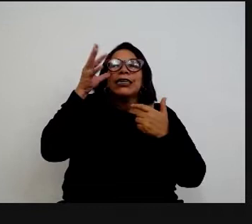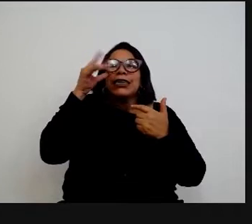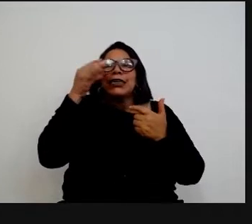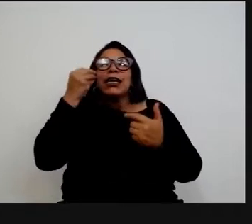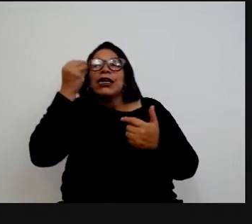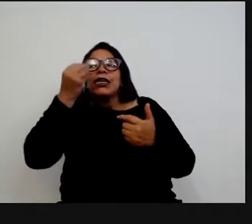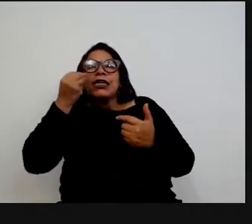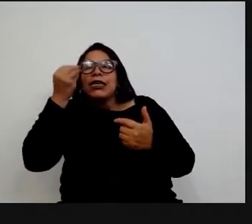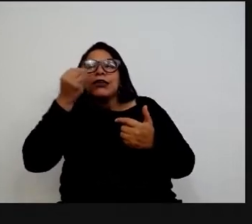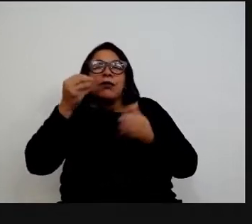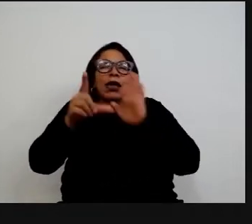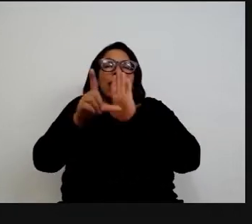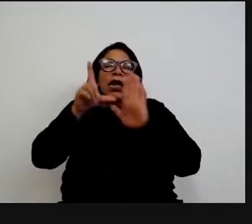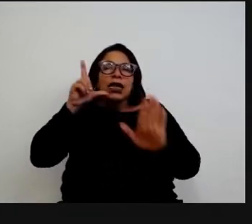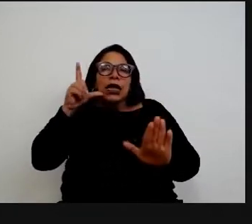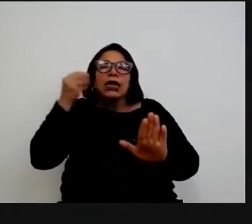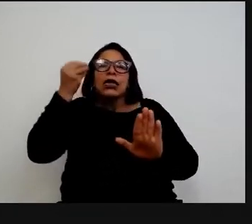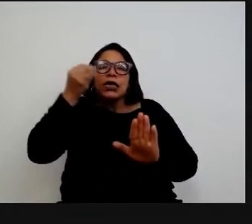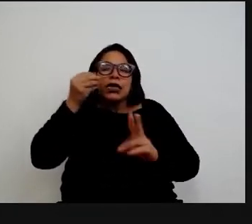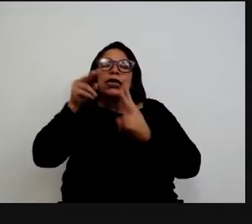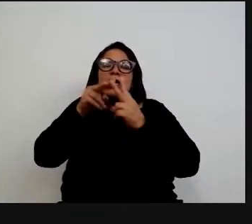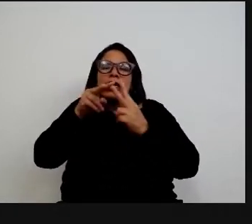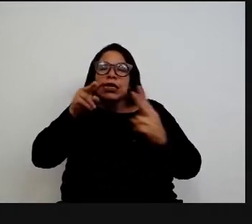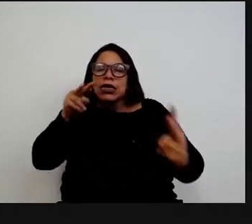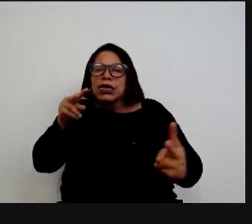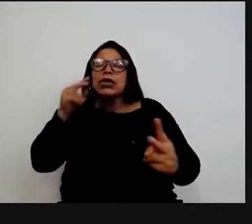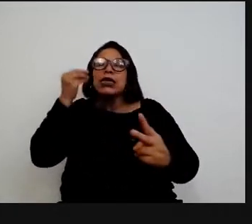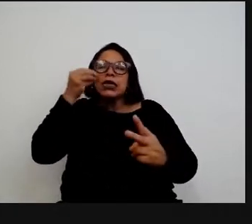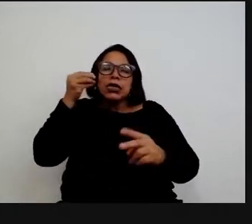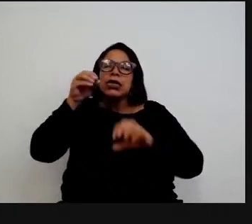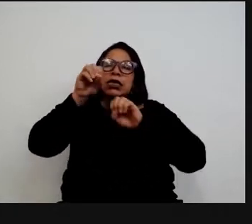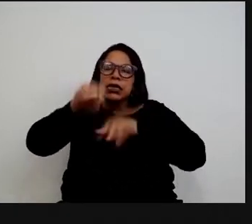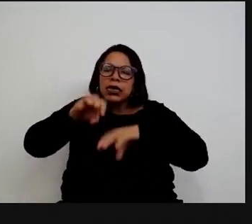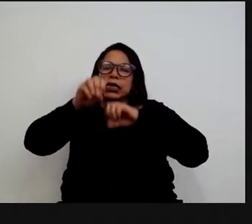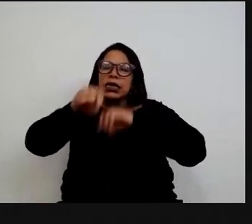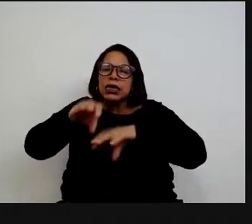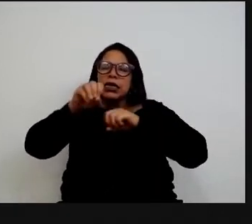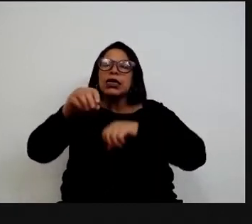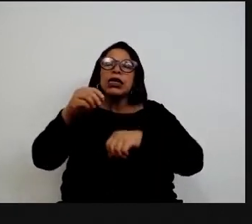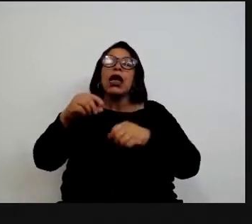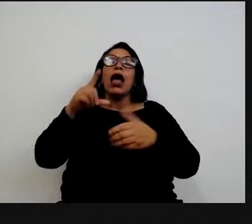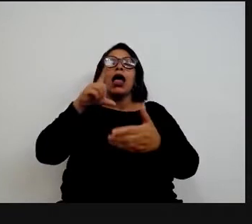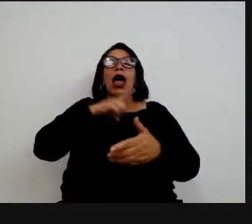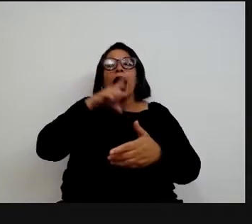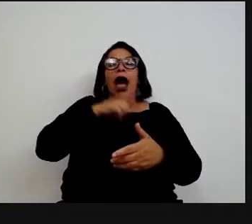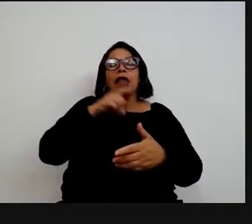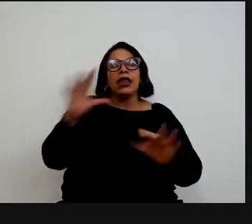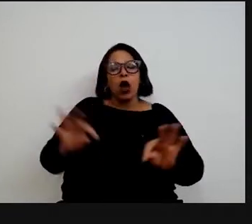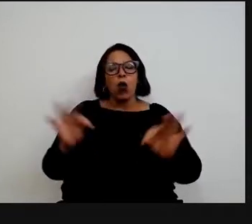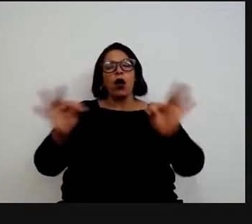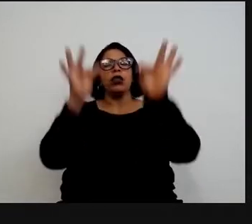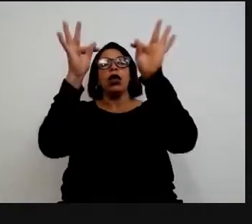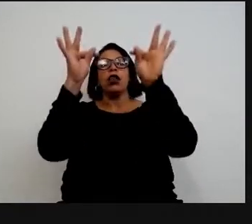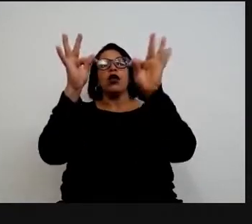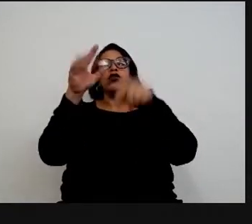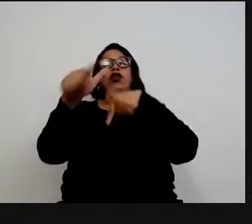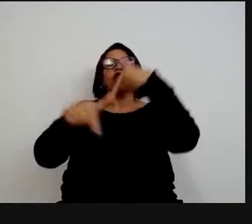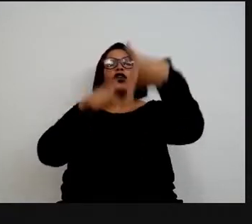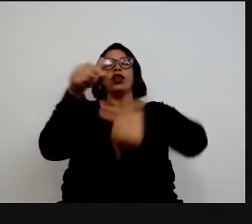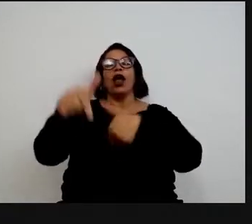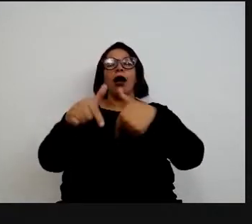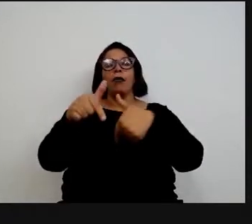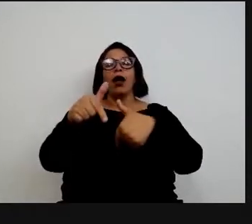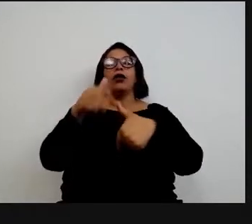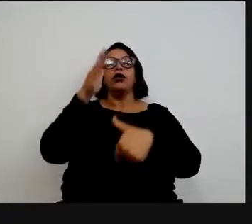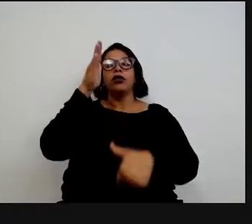experimentado algumas coisas antes, né, de fazer híbrido, fazer a combinação, e, ao mesmo tempo, uma tecnologia de trabalho